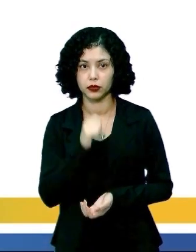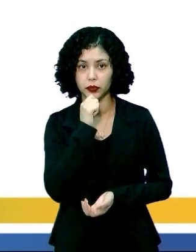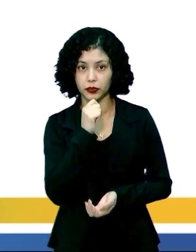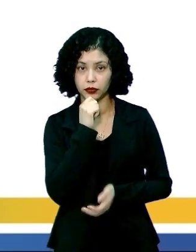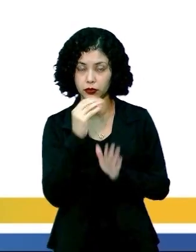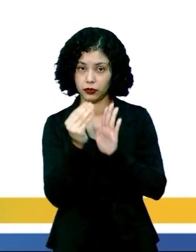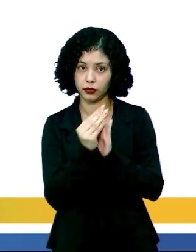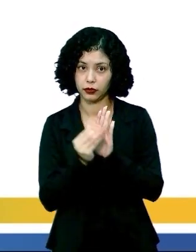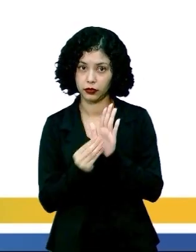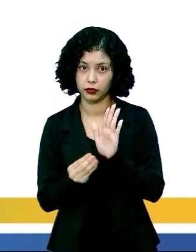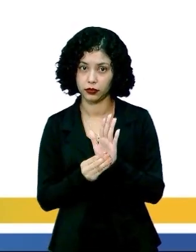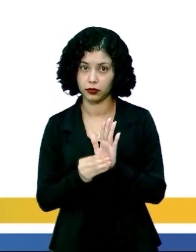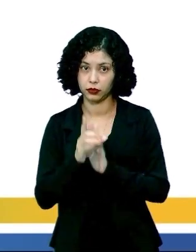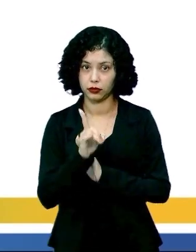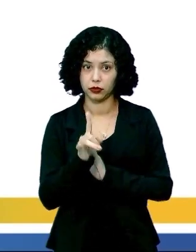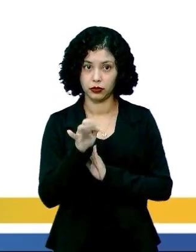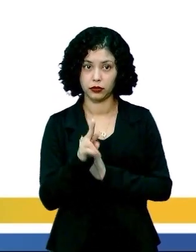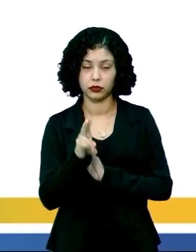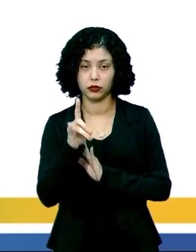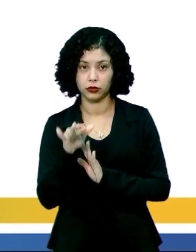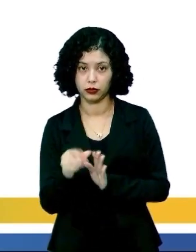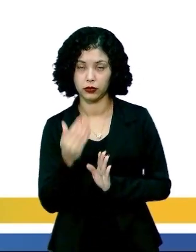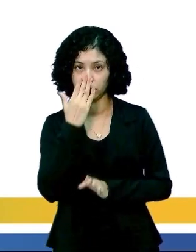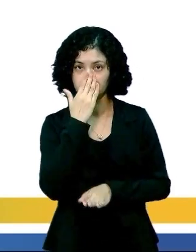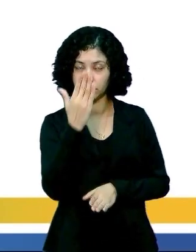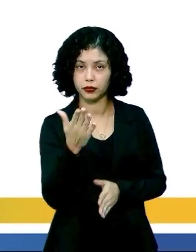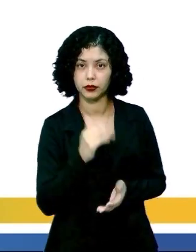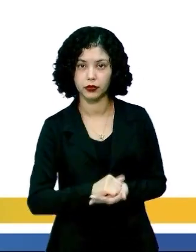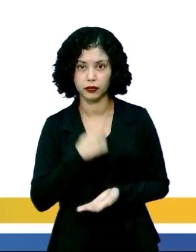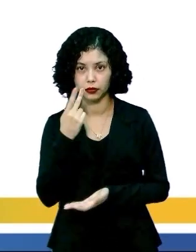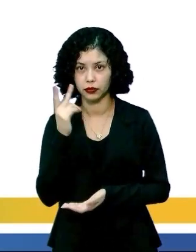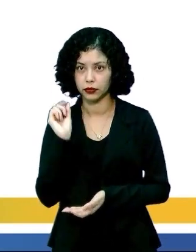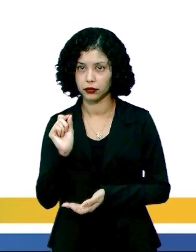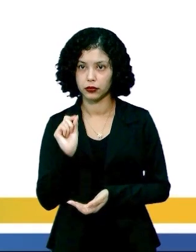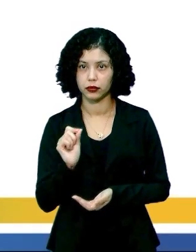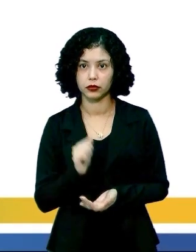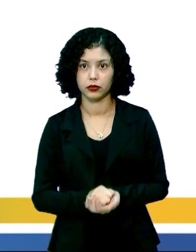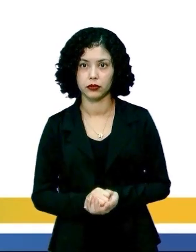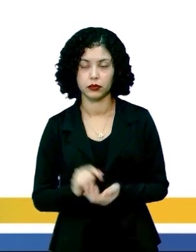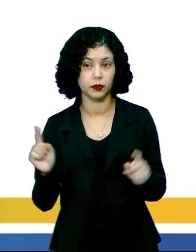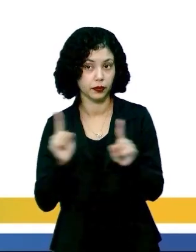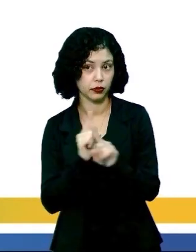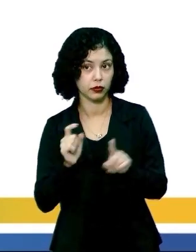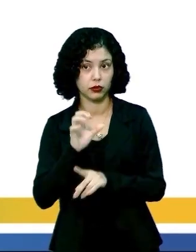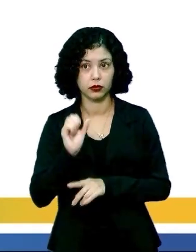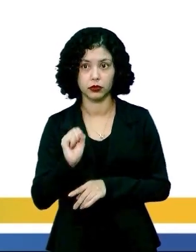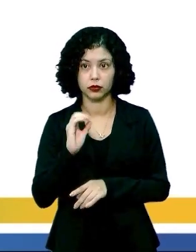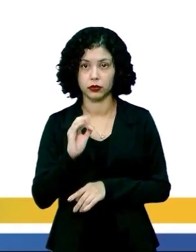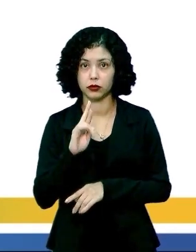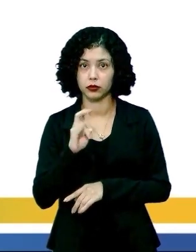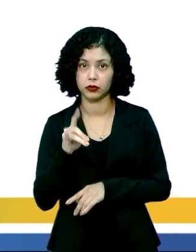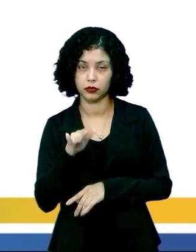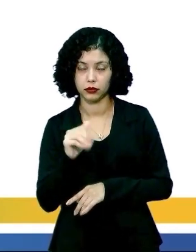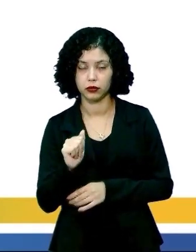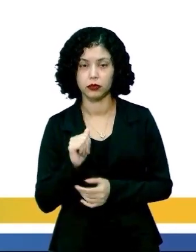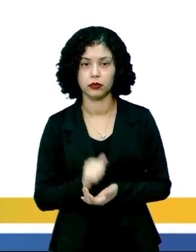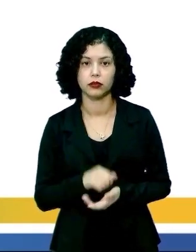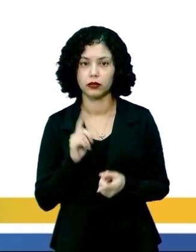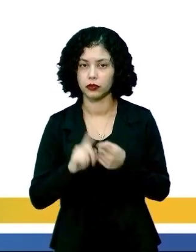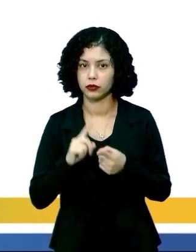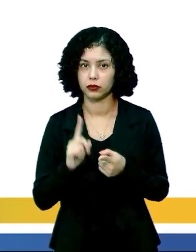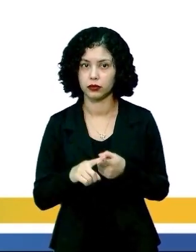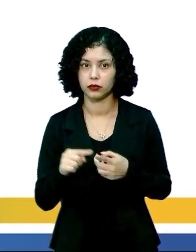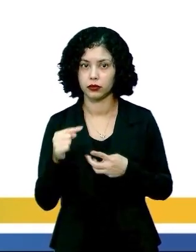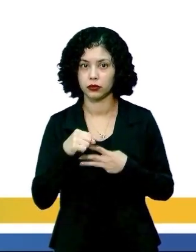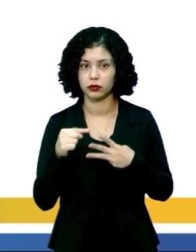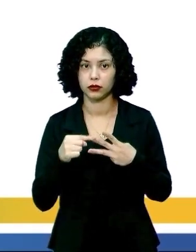6 e 7, dada pelo diagrama a seguir, e diz lá, ó, não é sobrejetora. Por quê? Porque